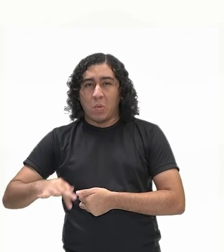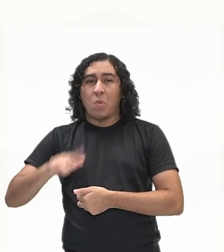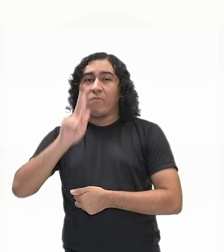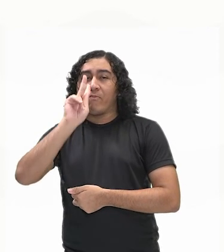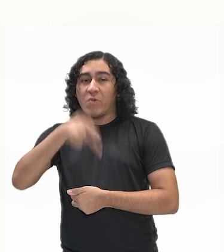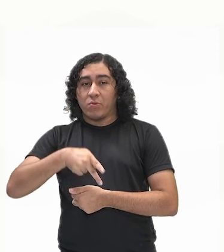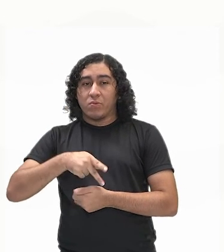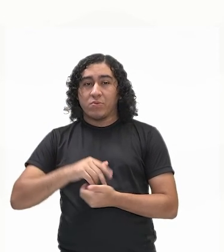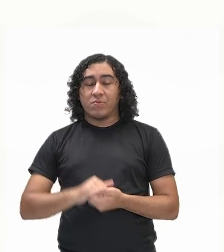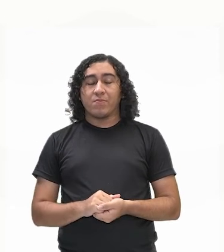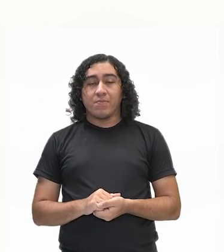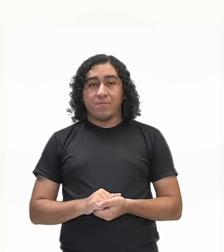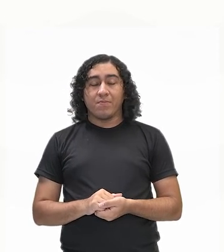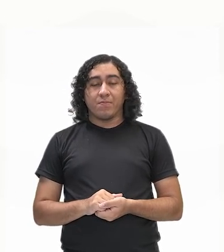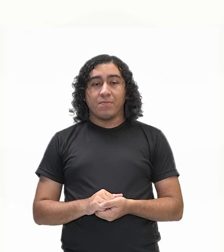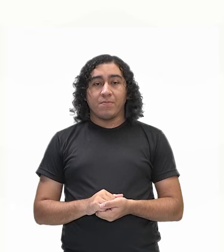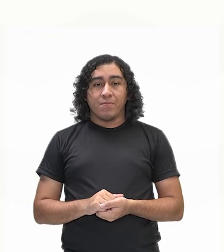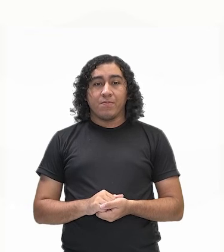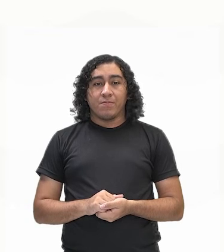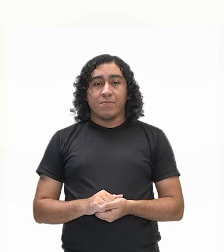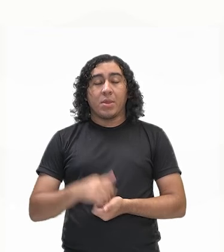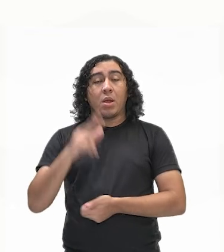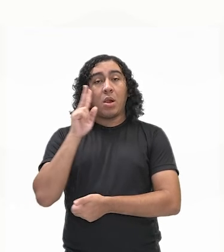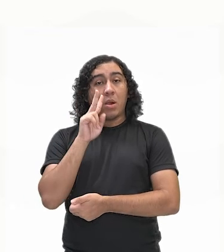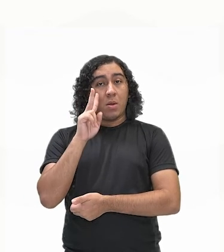mais aguda, tá certo? Pain.